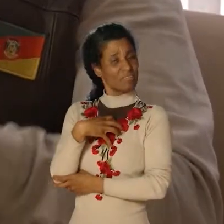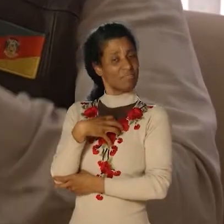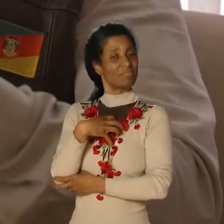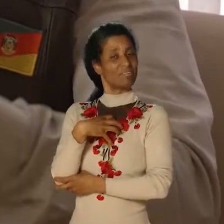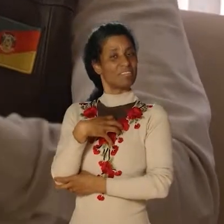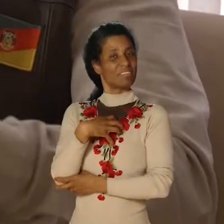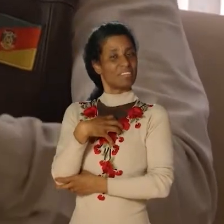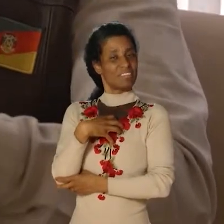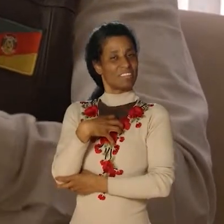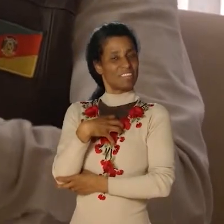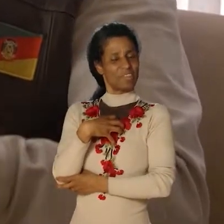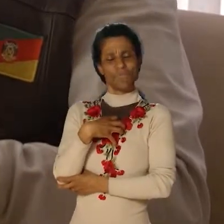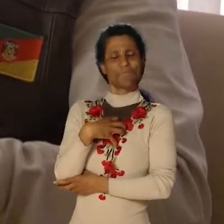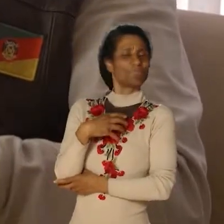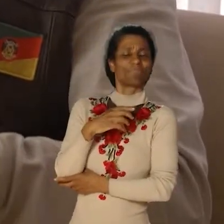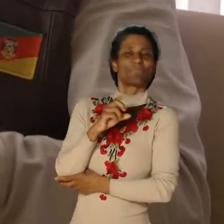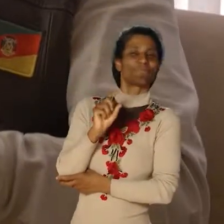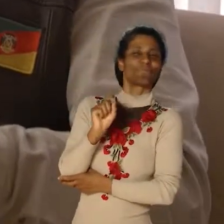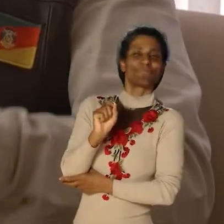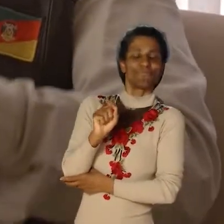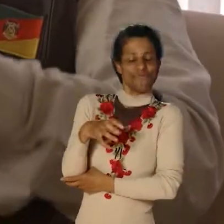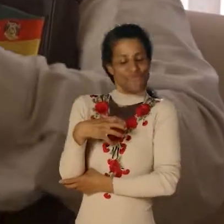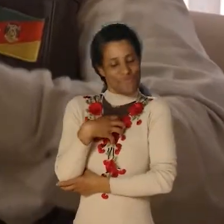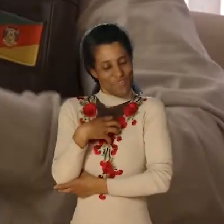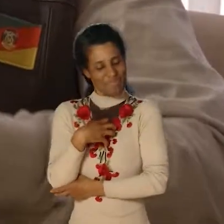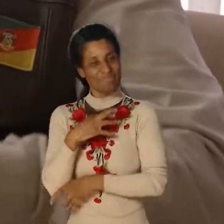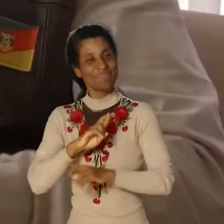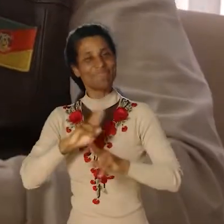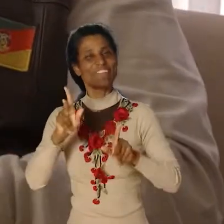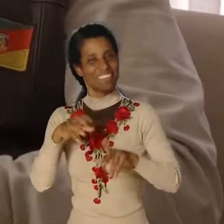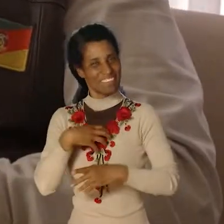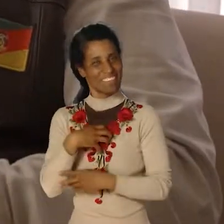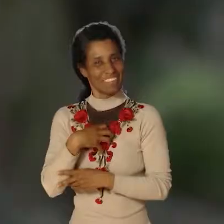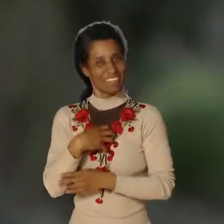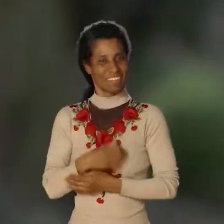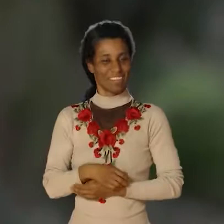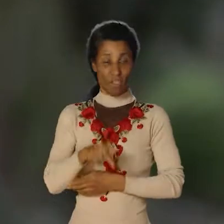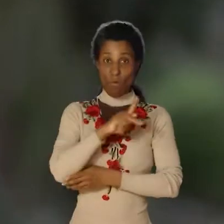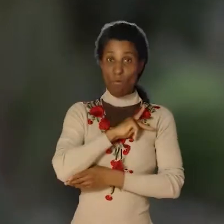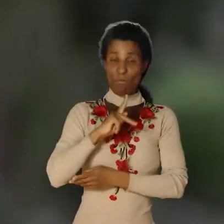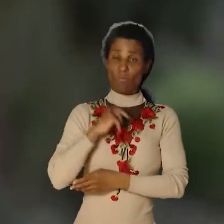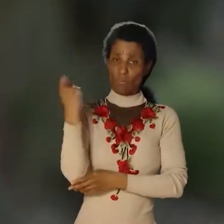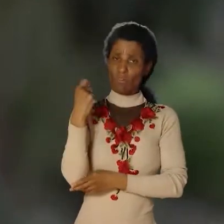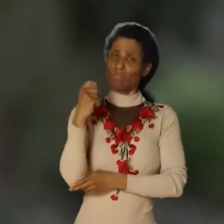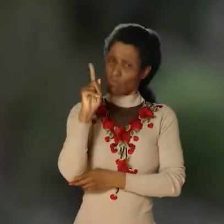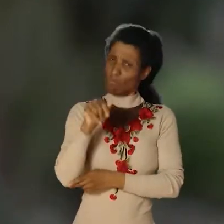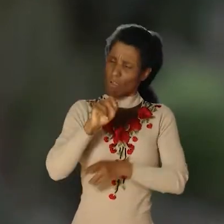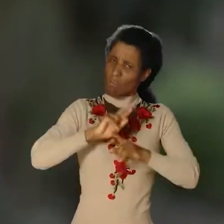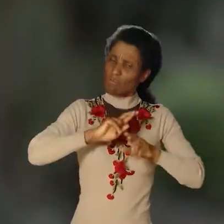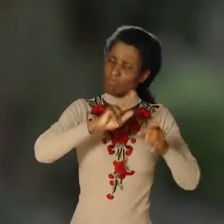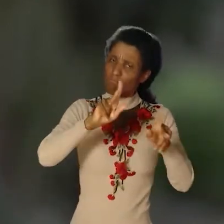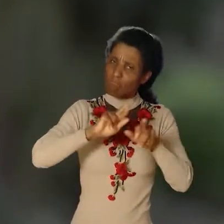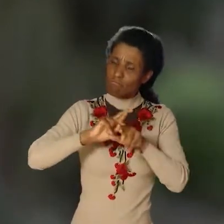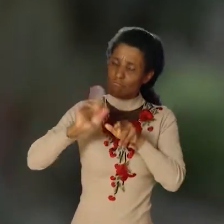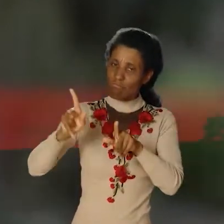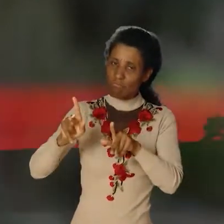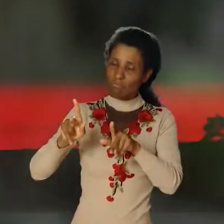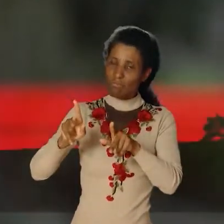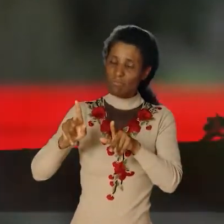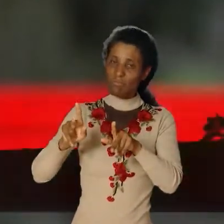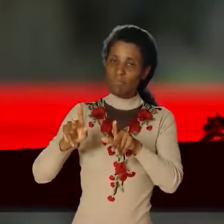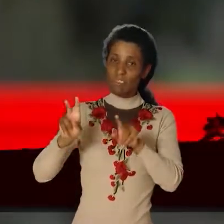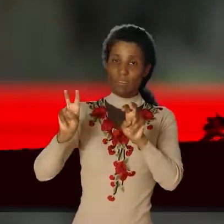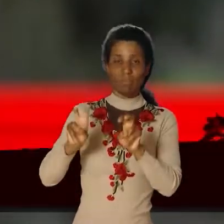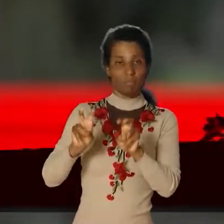todos um quê diferente, assim. O povo gaúcho é um povo diferente, né? Tu vê que